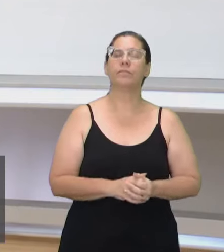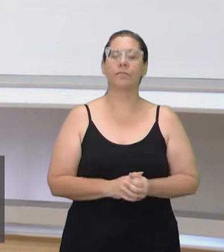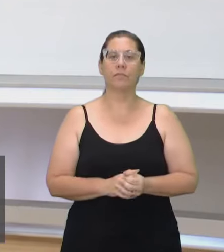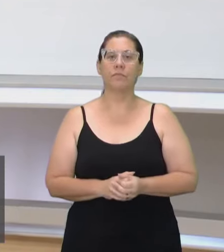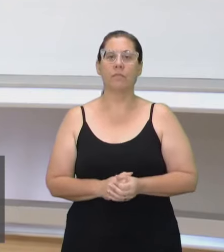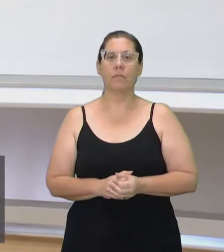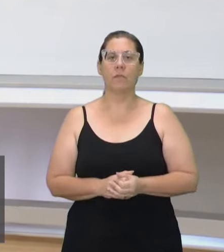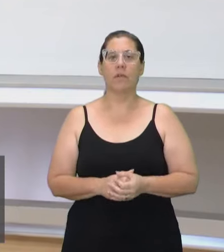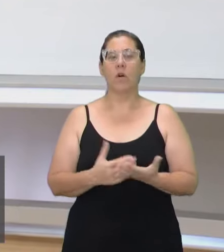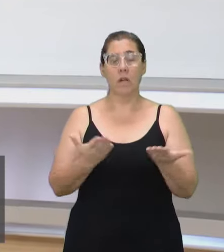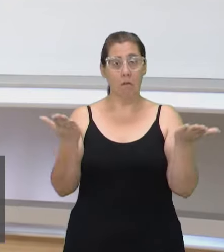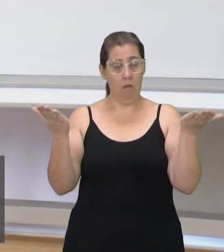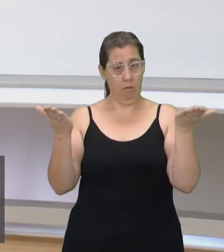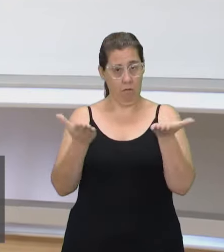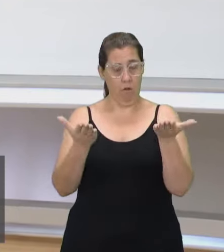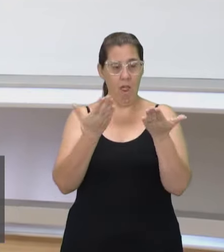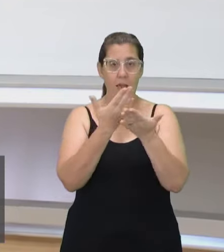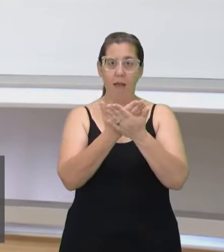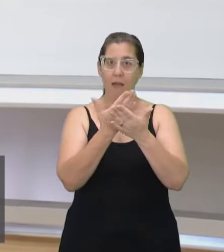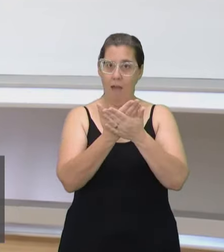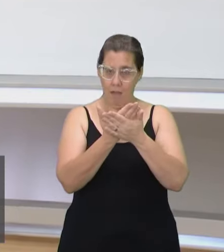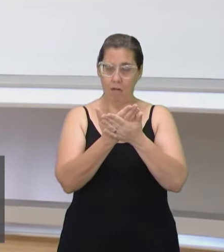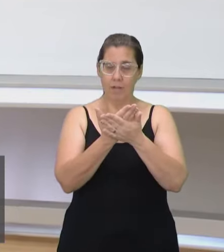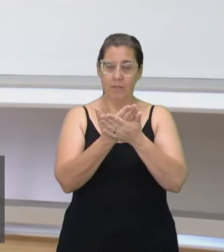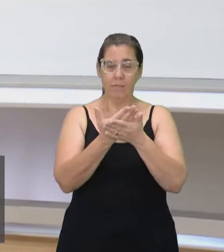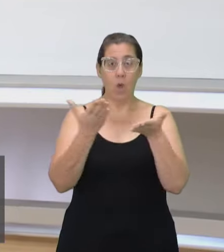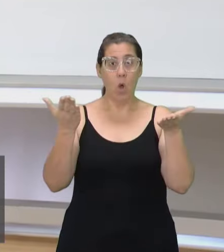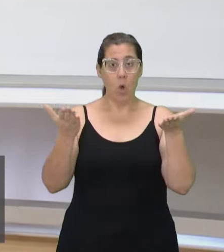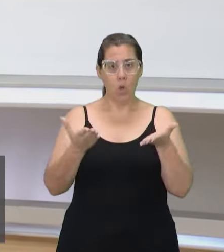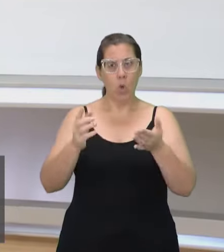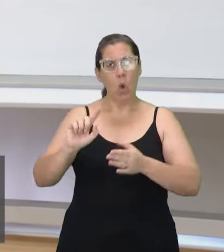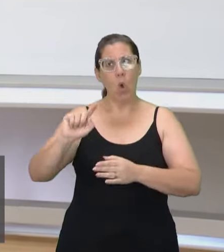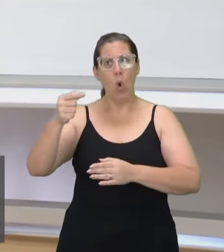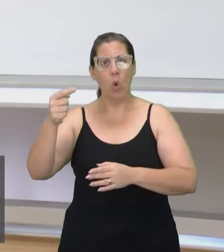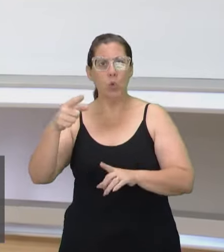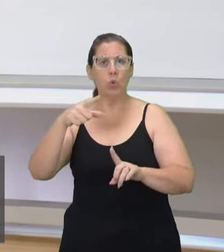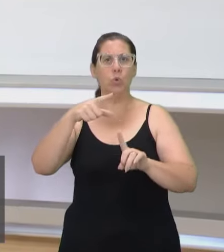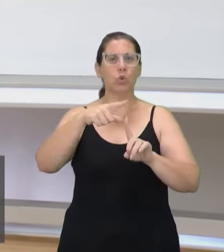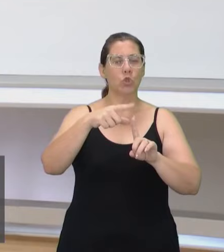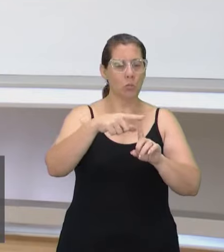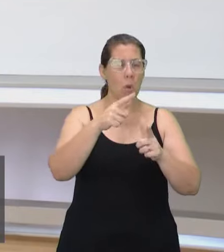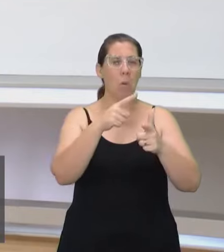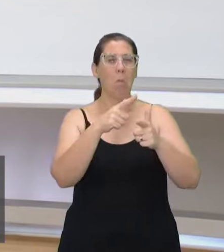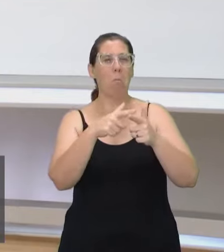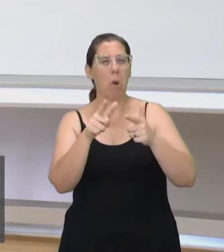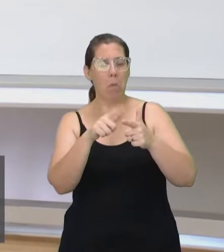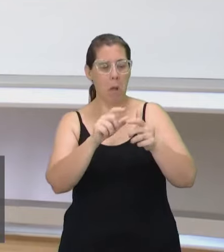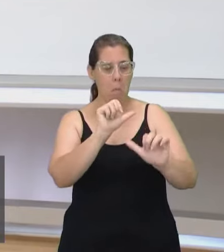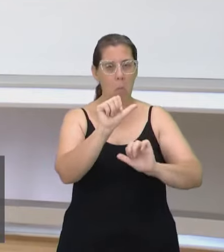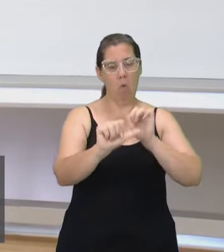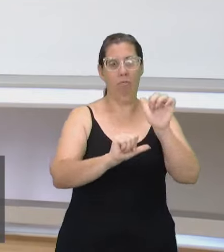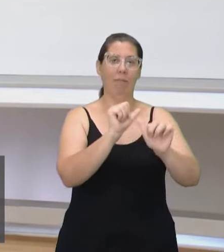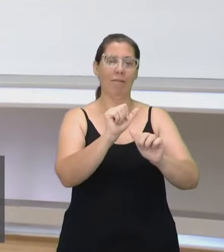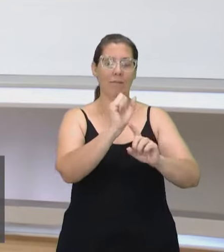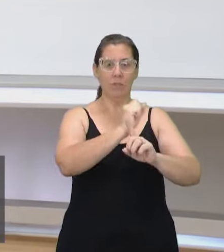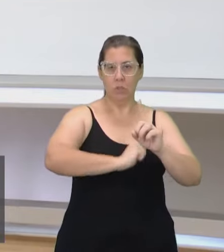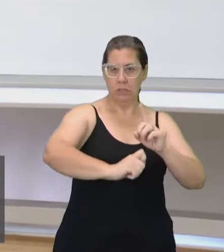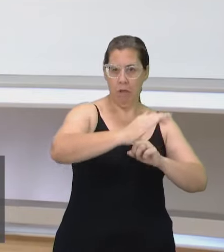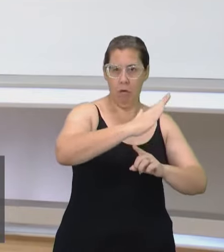Rancière. E agora, nessa aula, a gente vai ver outras facetas desse mesmo problema, mudanças sociais, tá